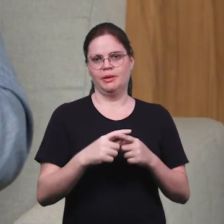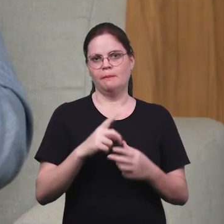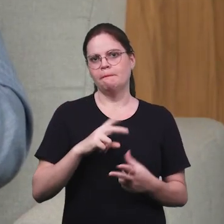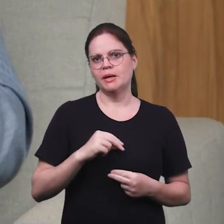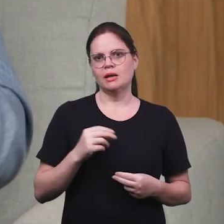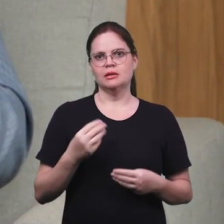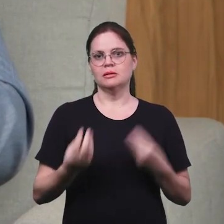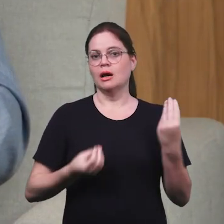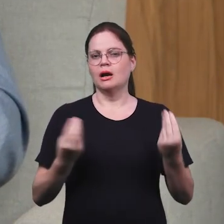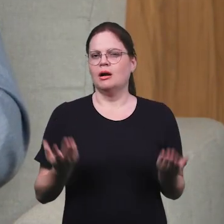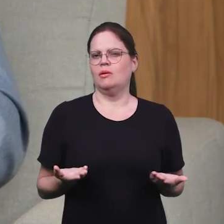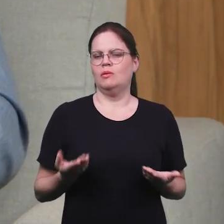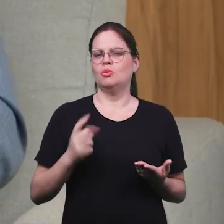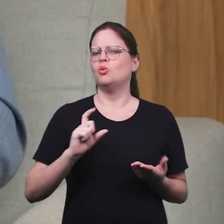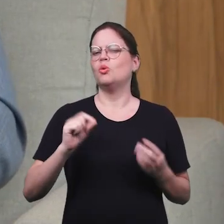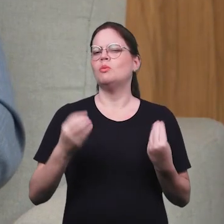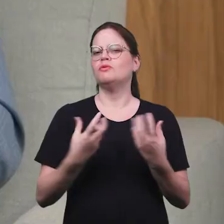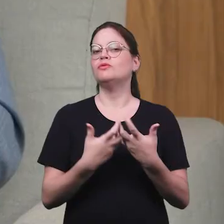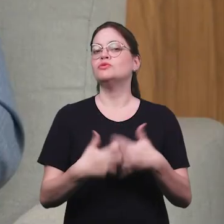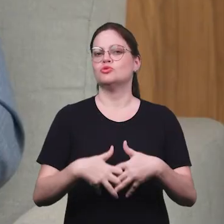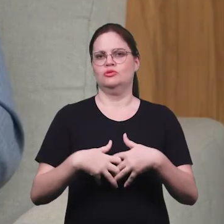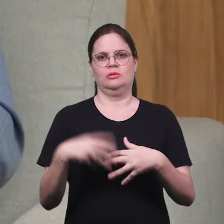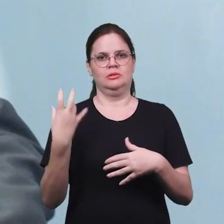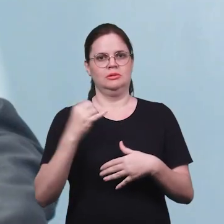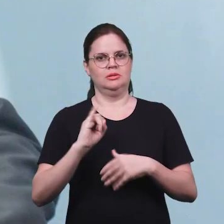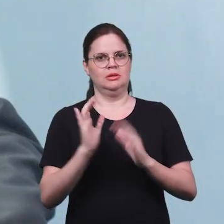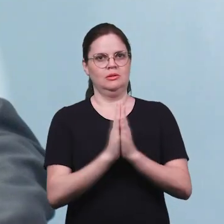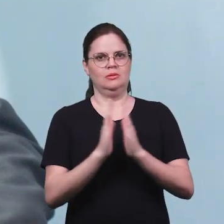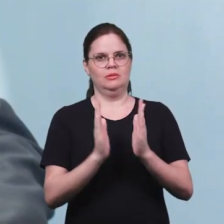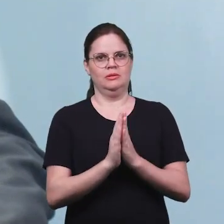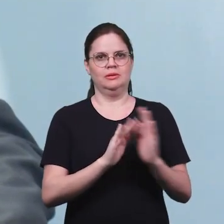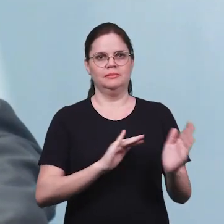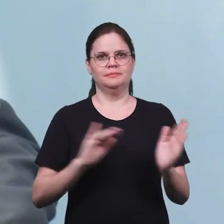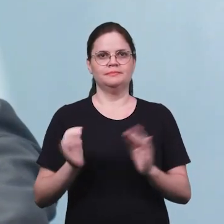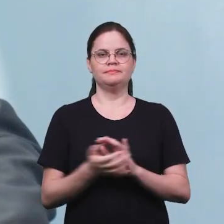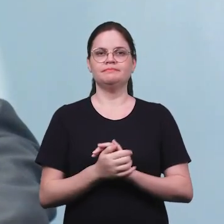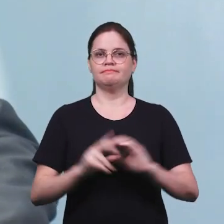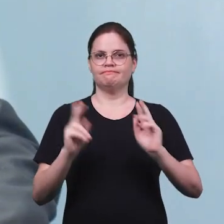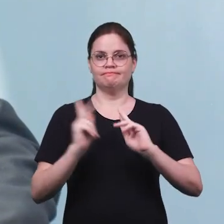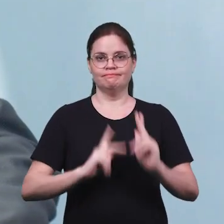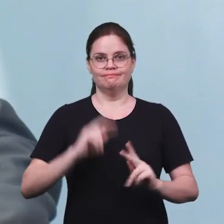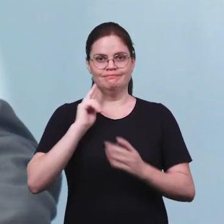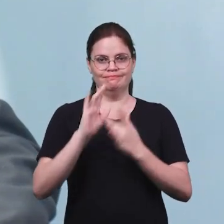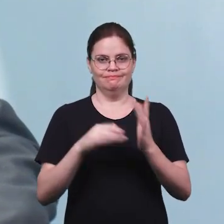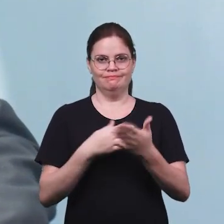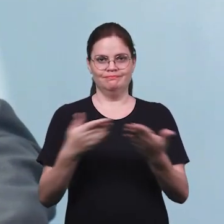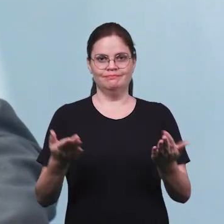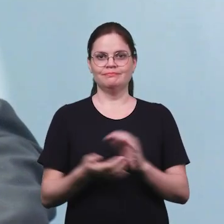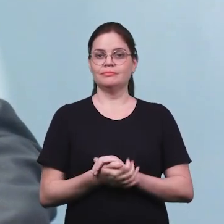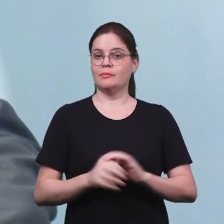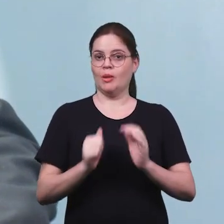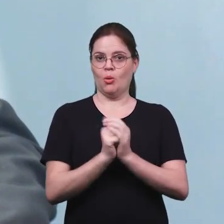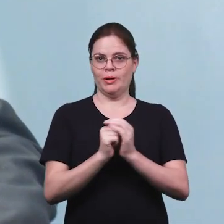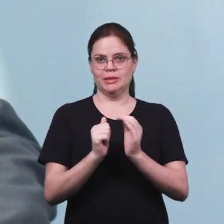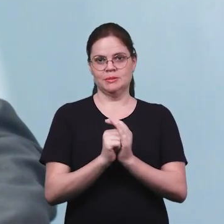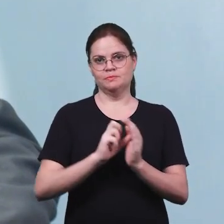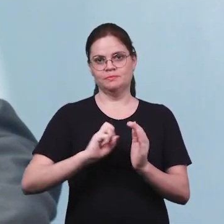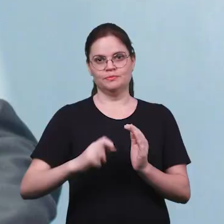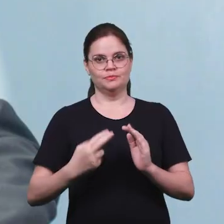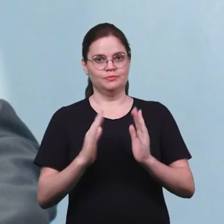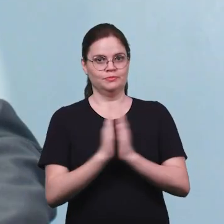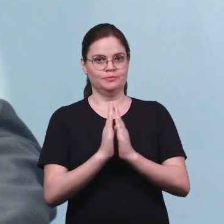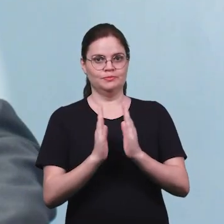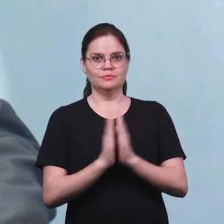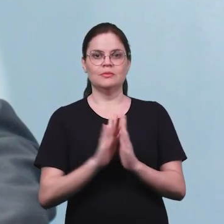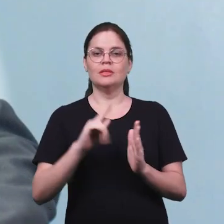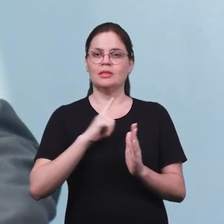funciona quando nós oramos? Amém. A paz do Senhor. A oração, ela tem um